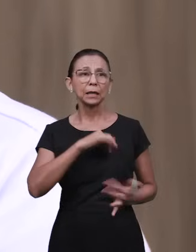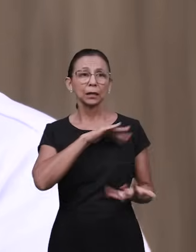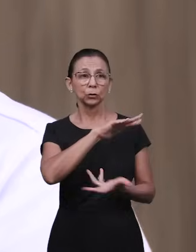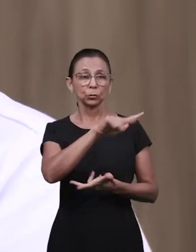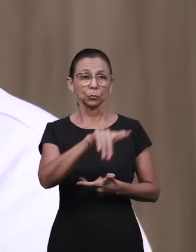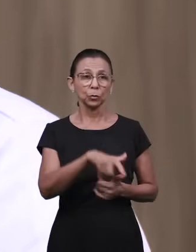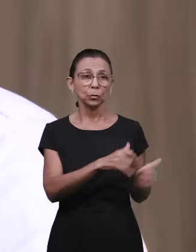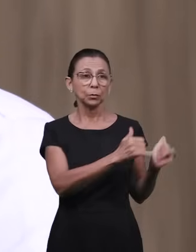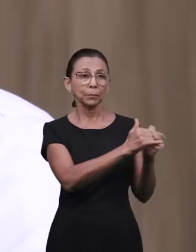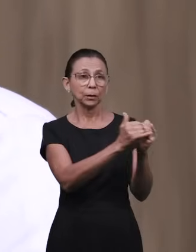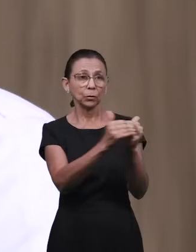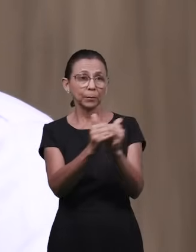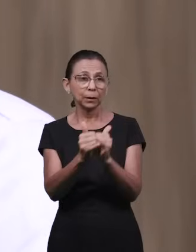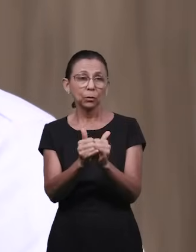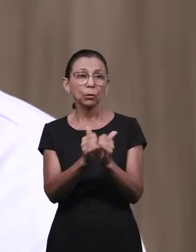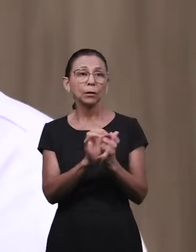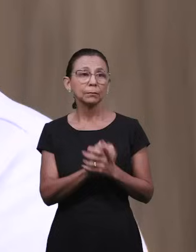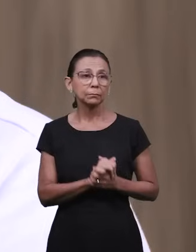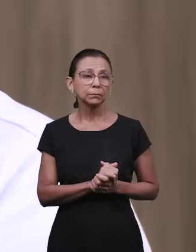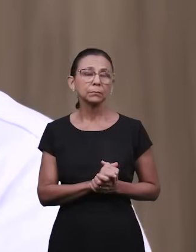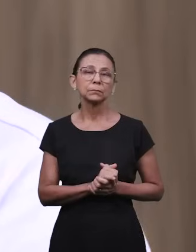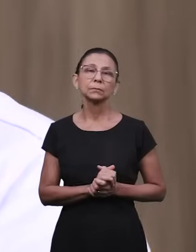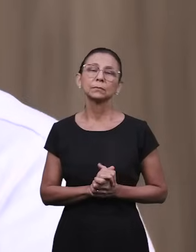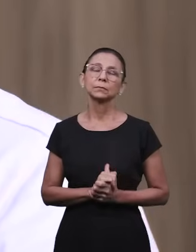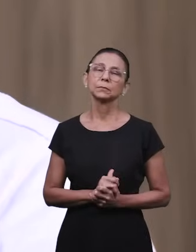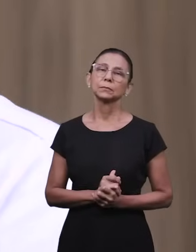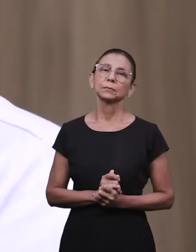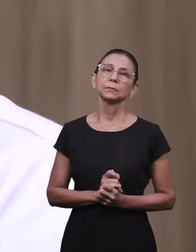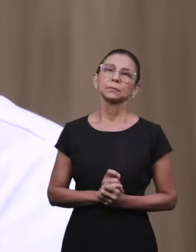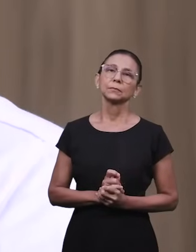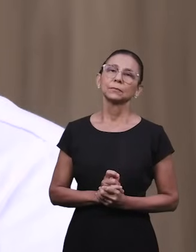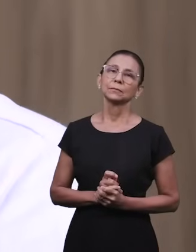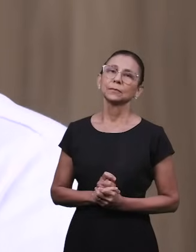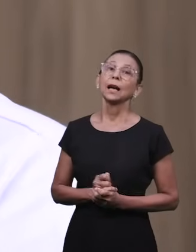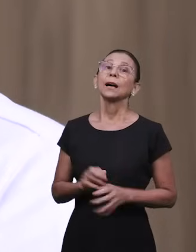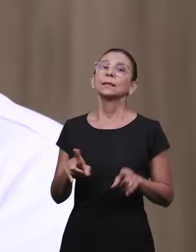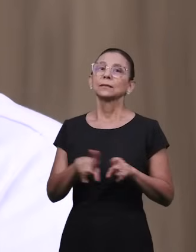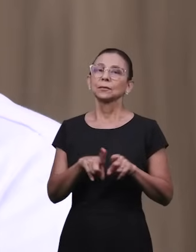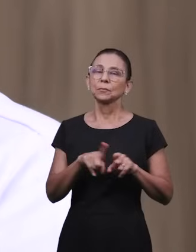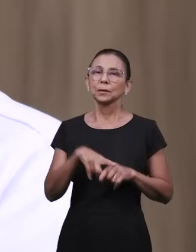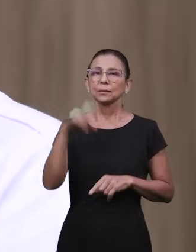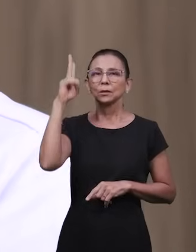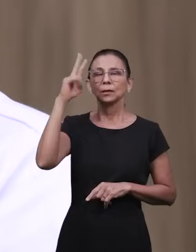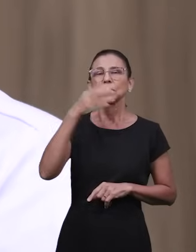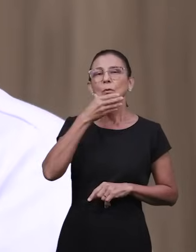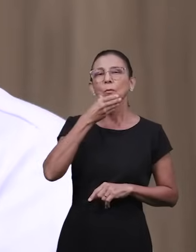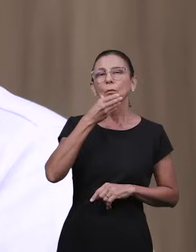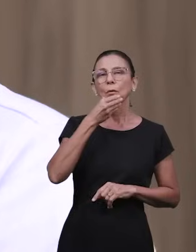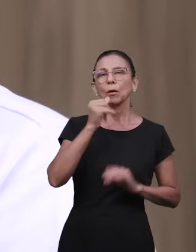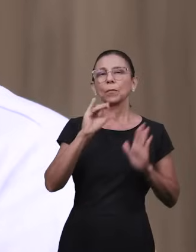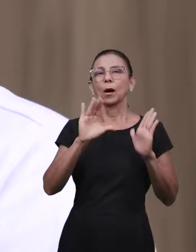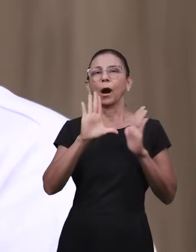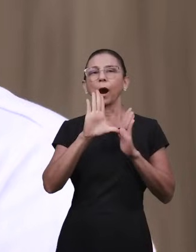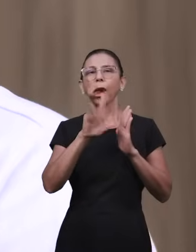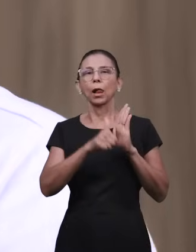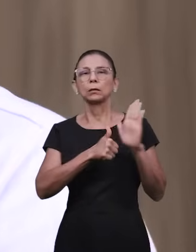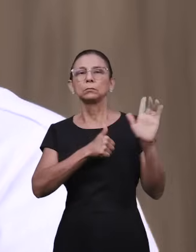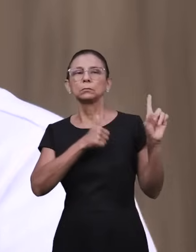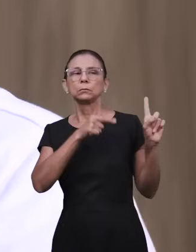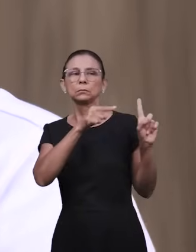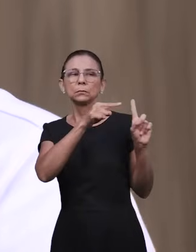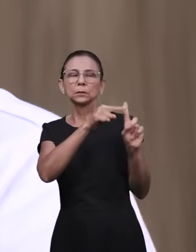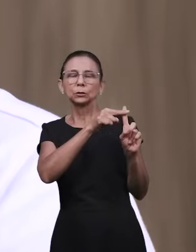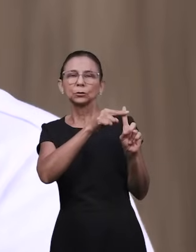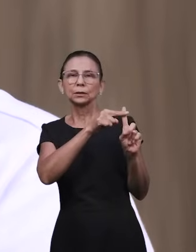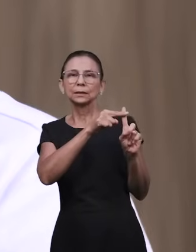de uma operação imediata a partir desse sacrifício. O ladrão da cruz. Aquele que